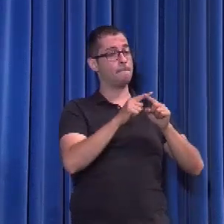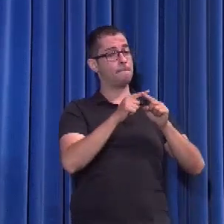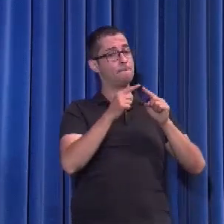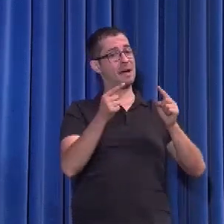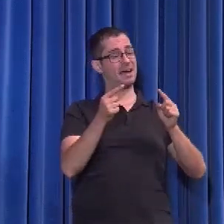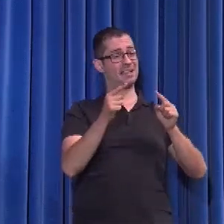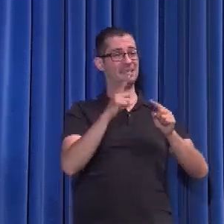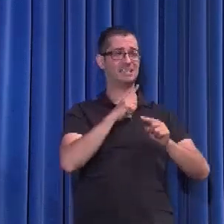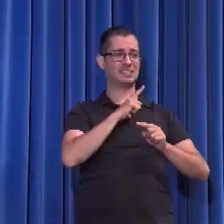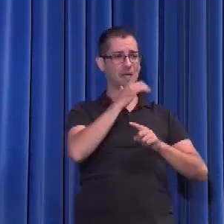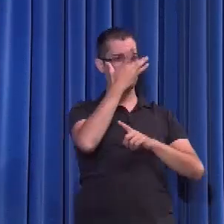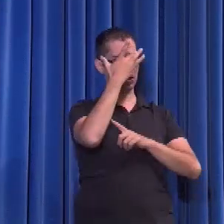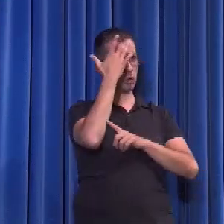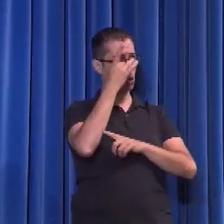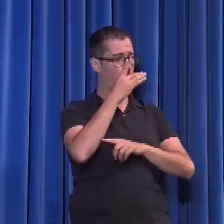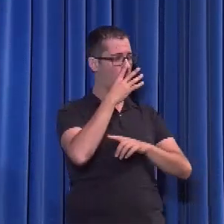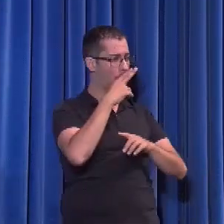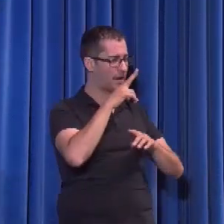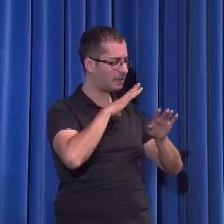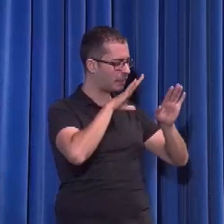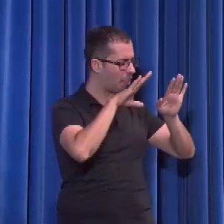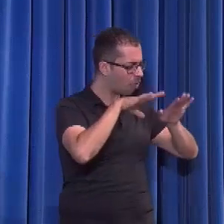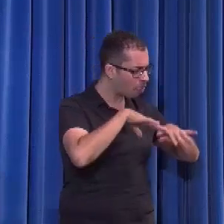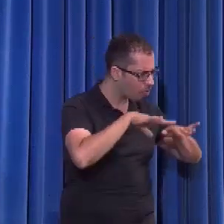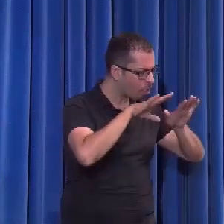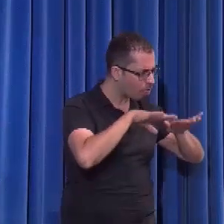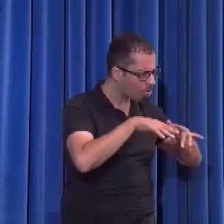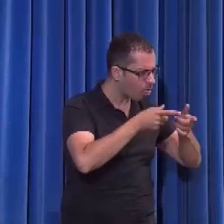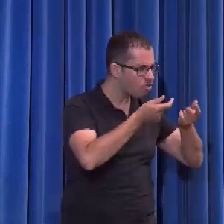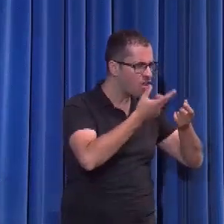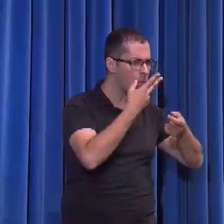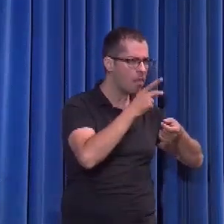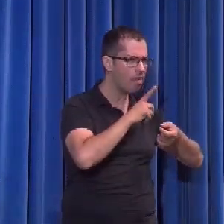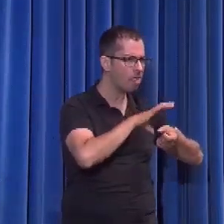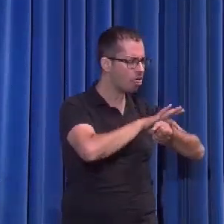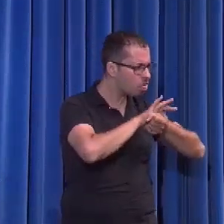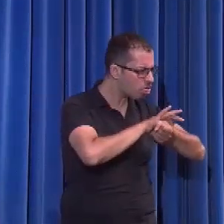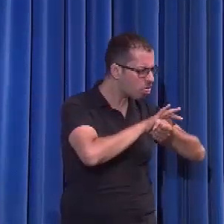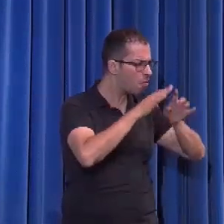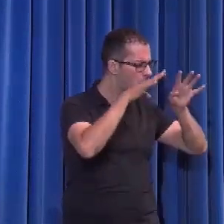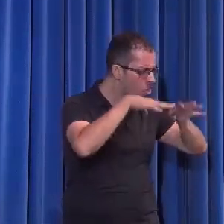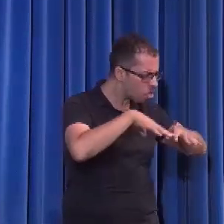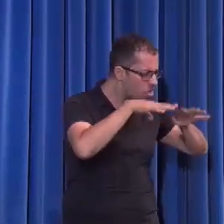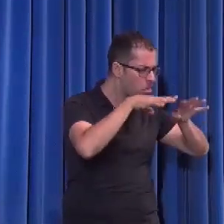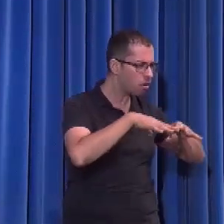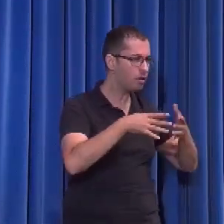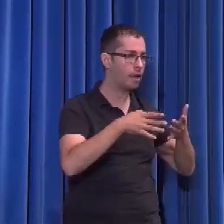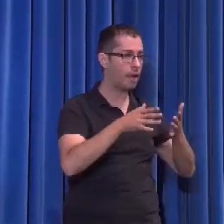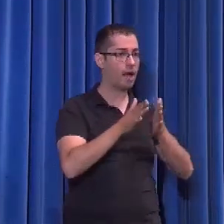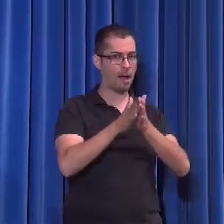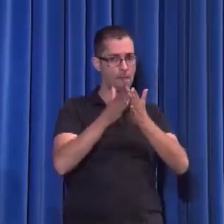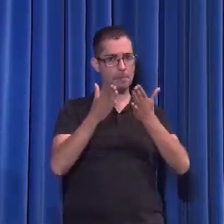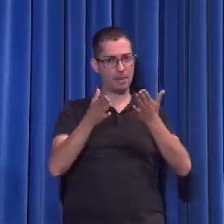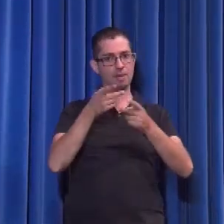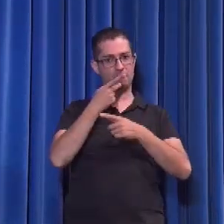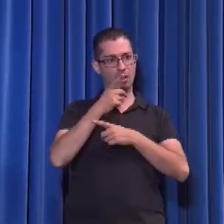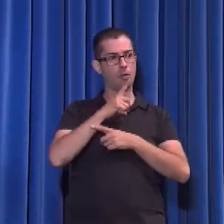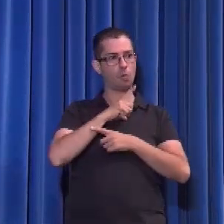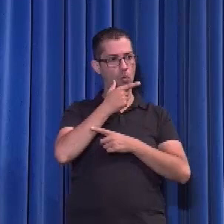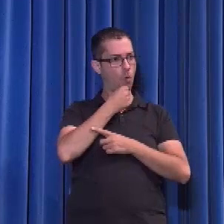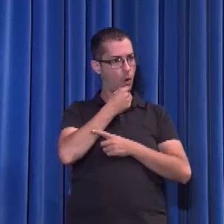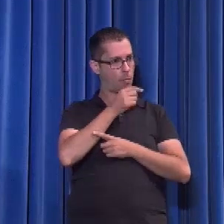ele. Mas a Bíblia fala sobre um homem que ele estava tão fascinado com as